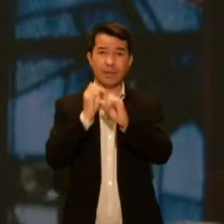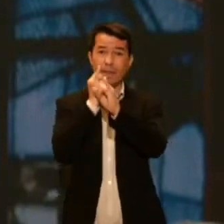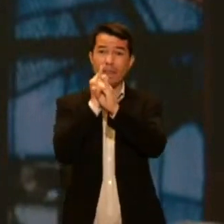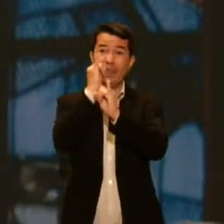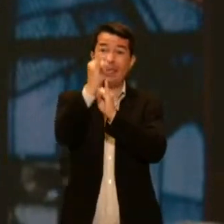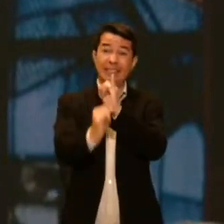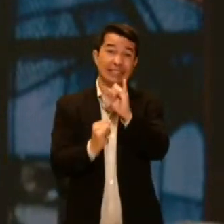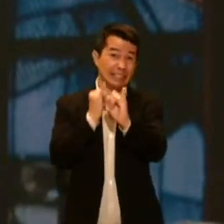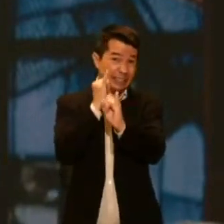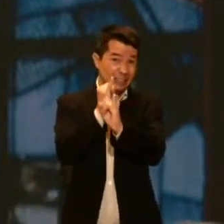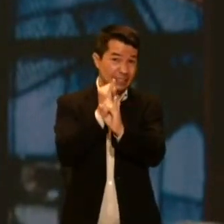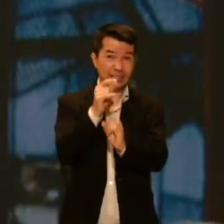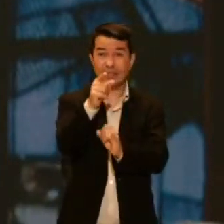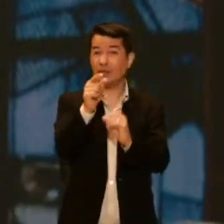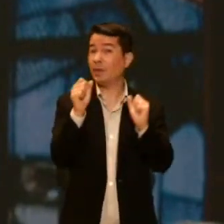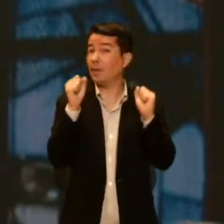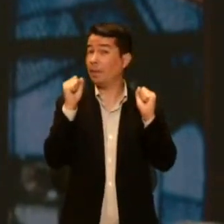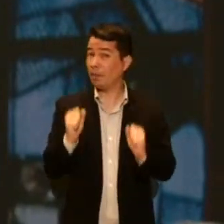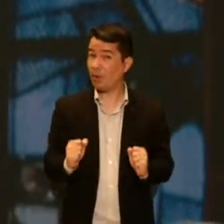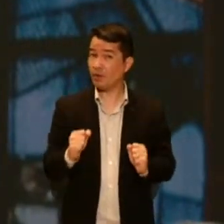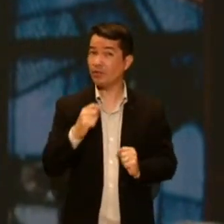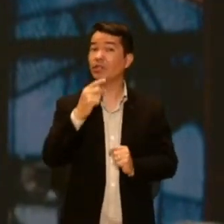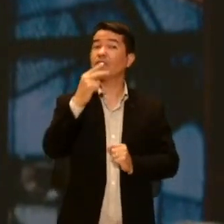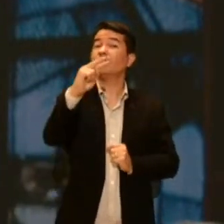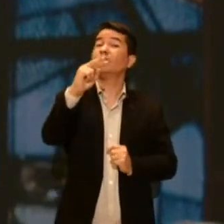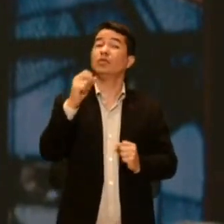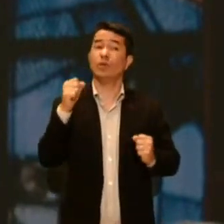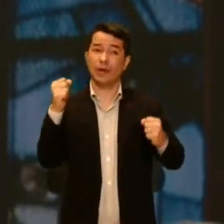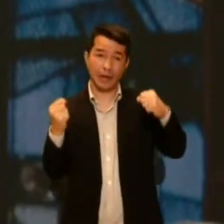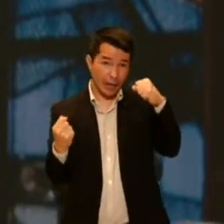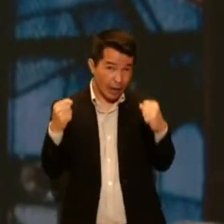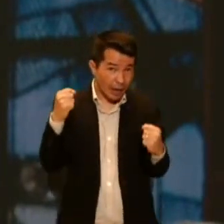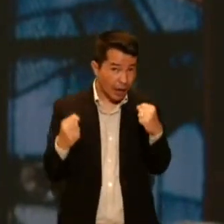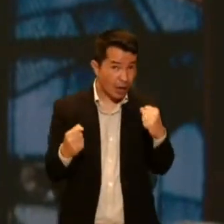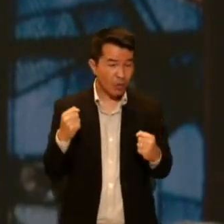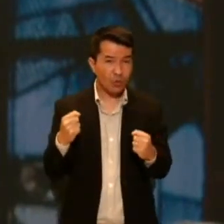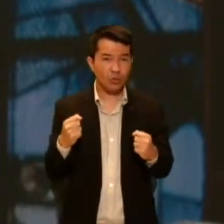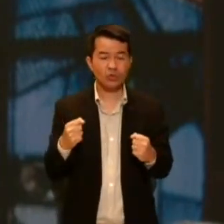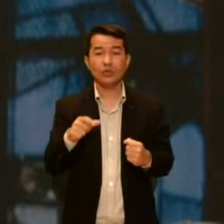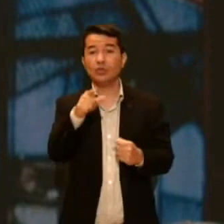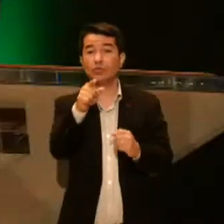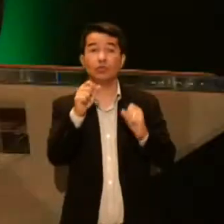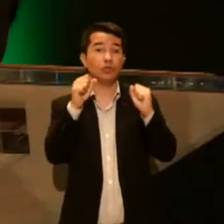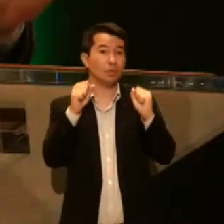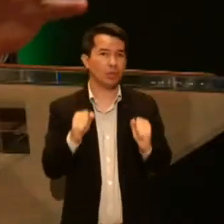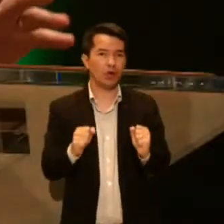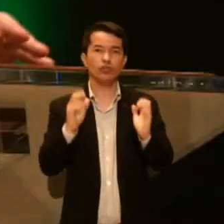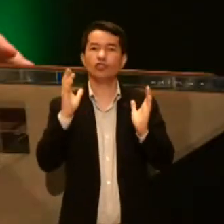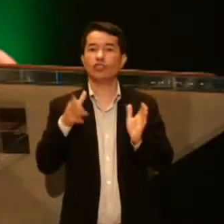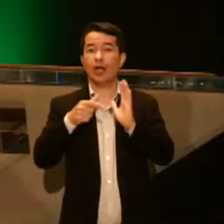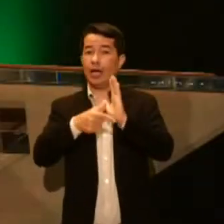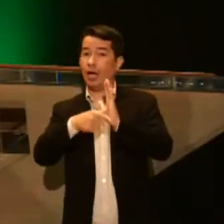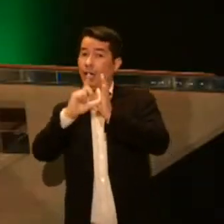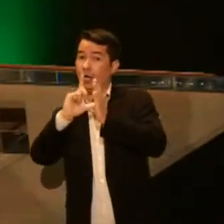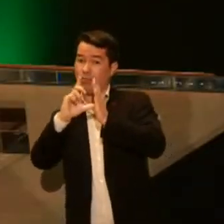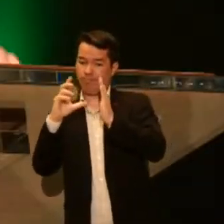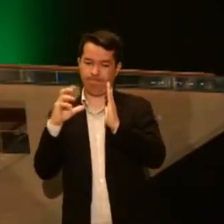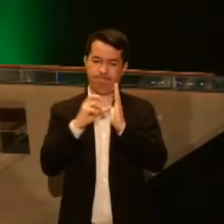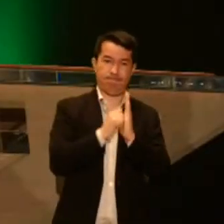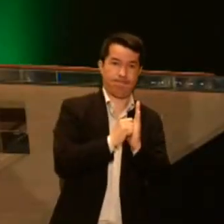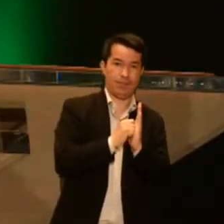internet, você pode com o seu carro, né, com a placa do seu carro já agendada na